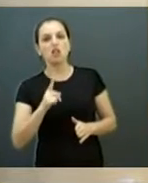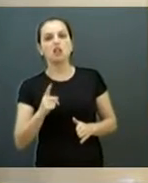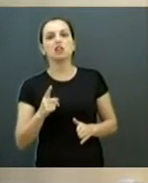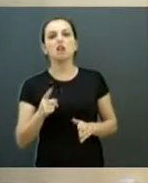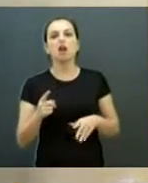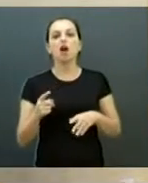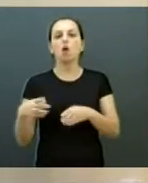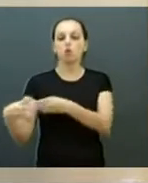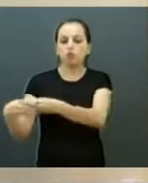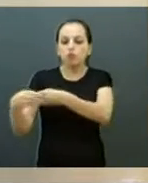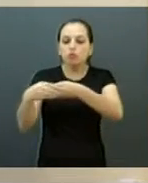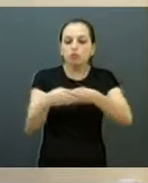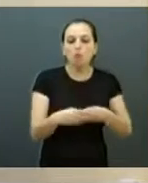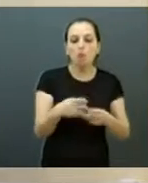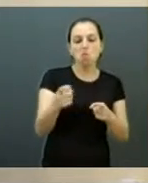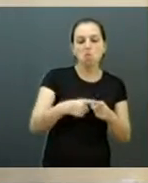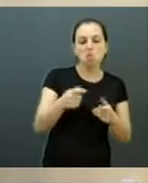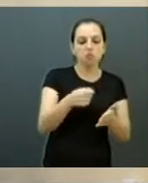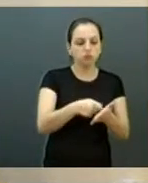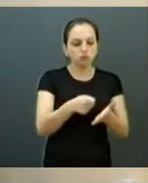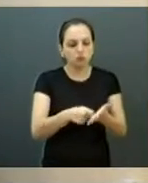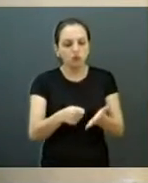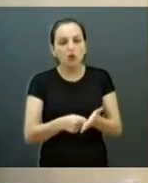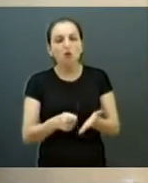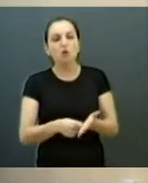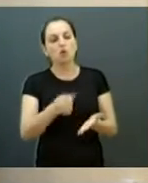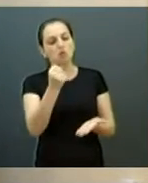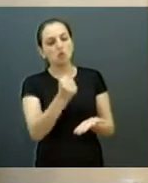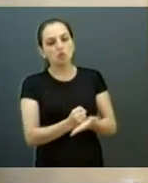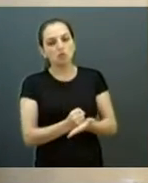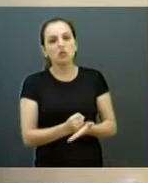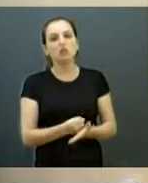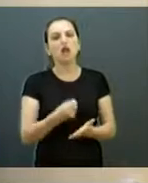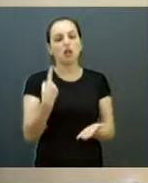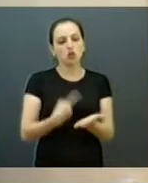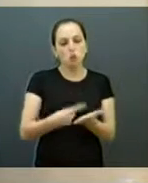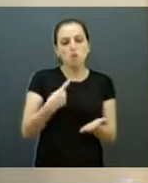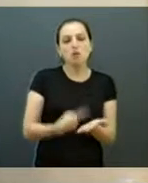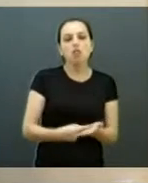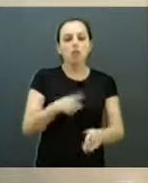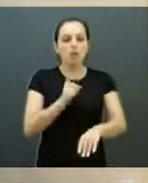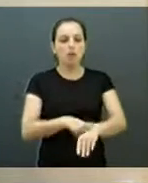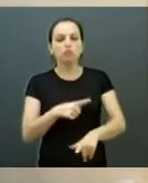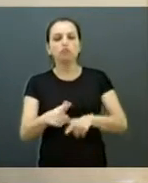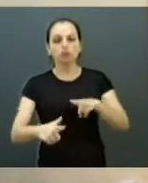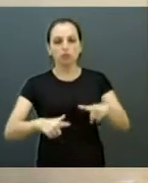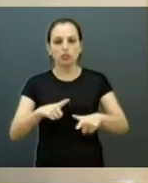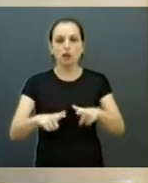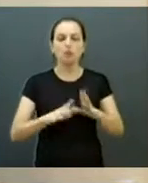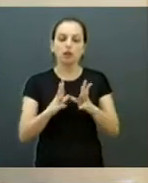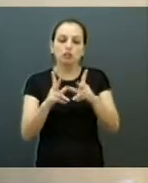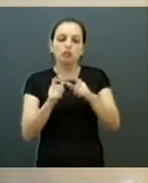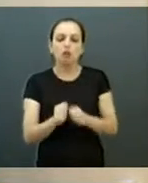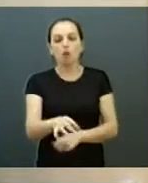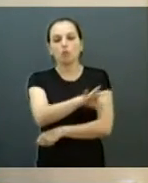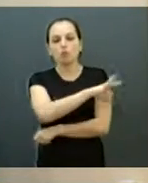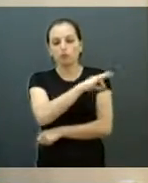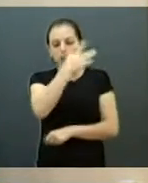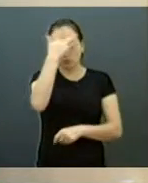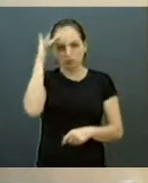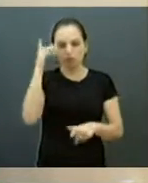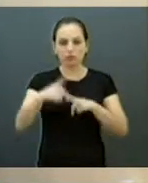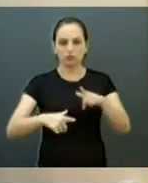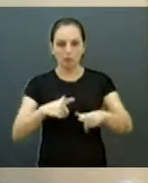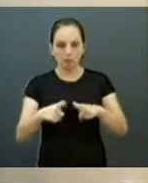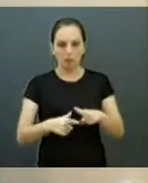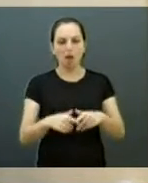contrato que ele tem que cumprir 20 horas semanais como todos os funcionários da prefeitura e com todo respeito que eu tenho que a classe médica